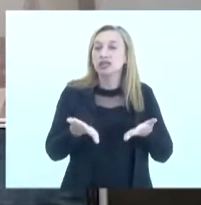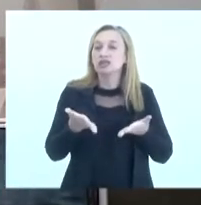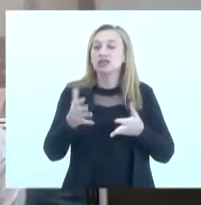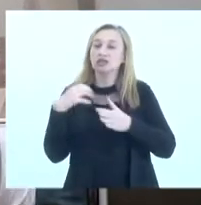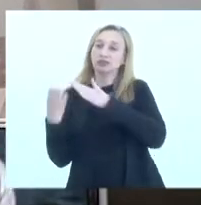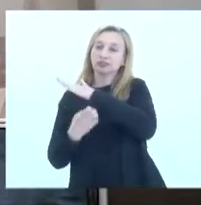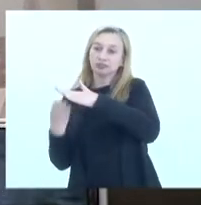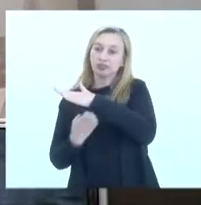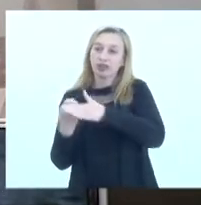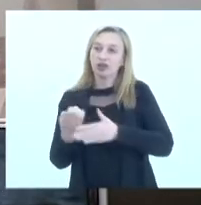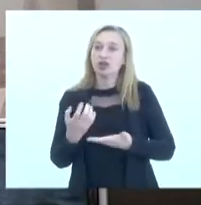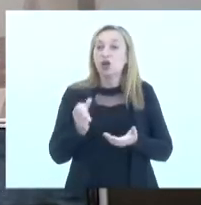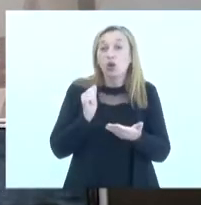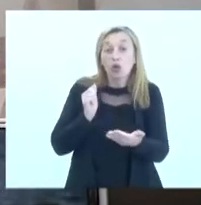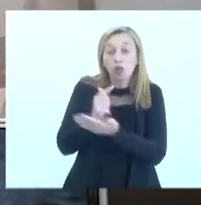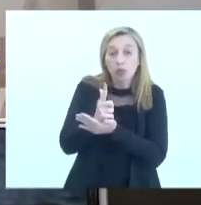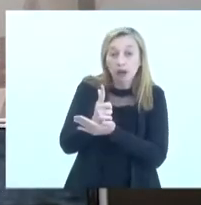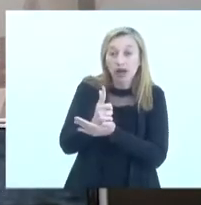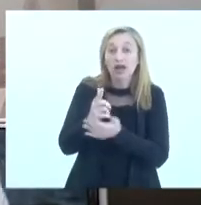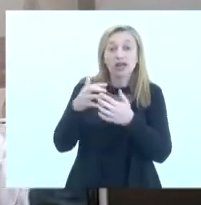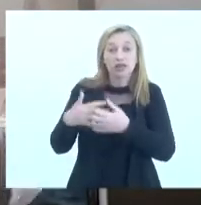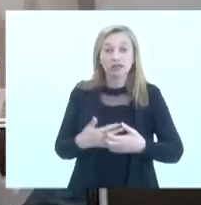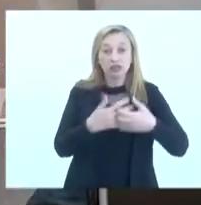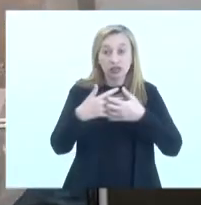empresas? Foi passar a comprar os caminhões